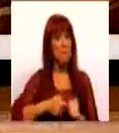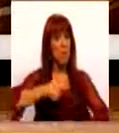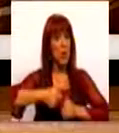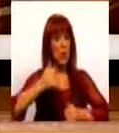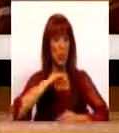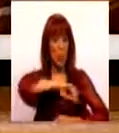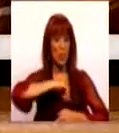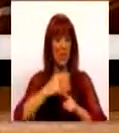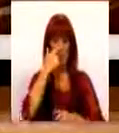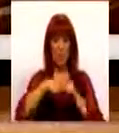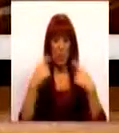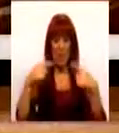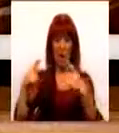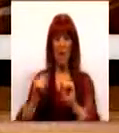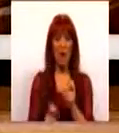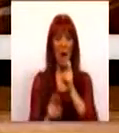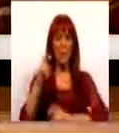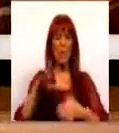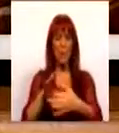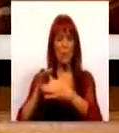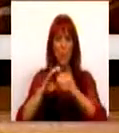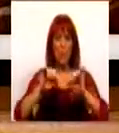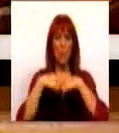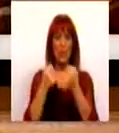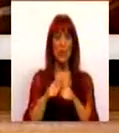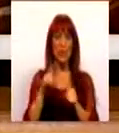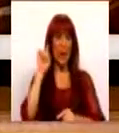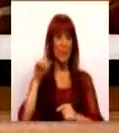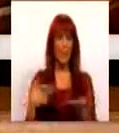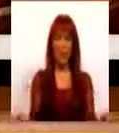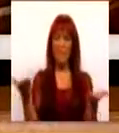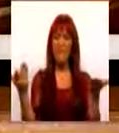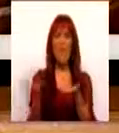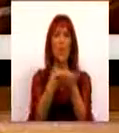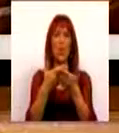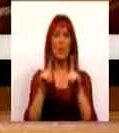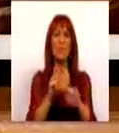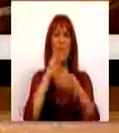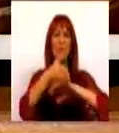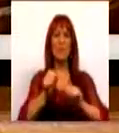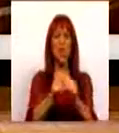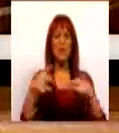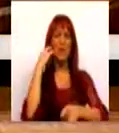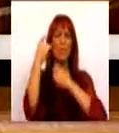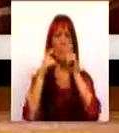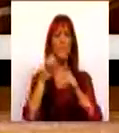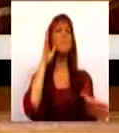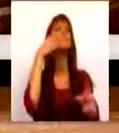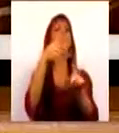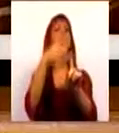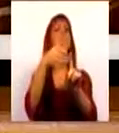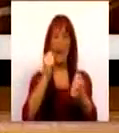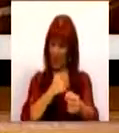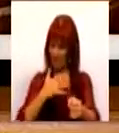o rendimento das populações, aumentando a coesão social e dando um importante estímulo à economia através do aumento da procura dirigida